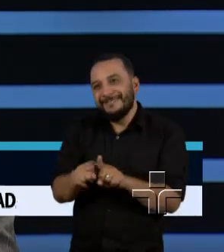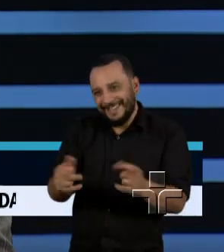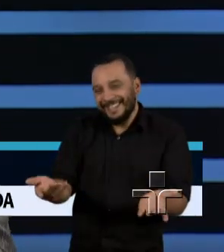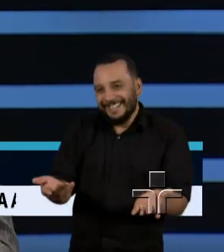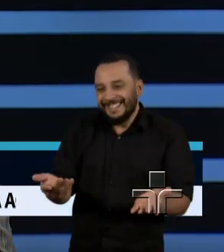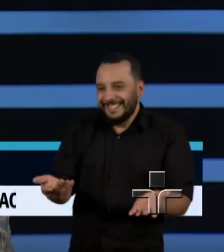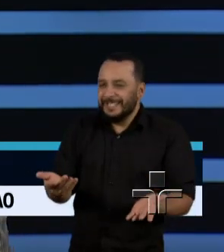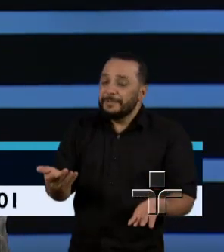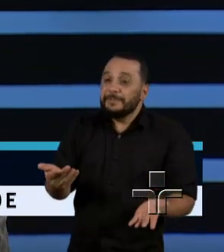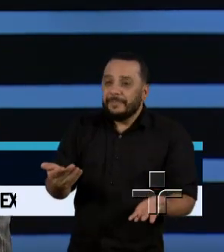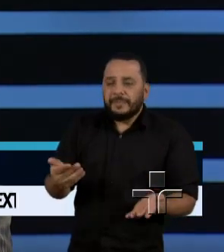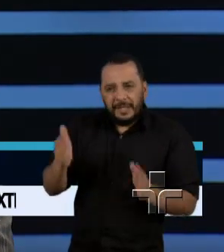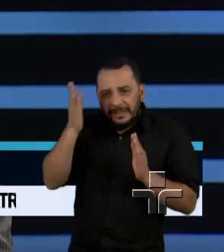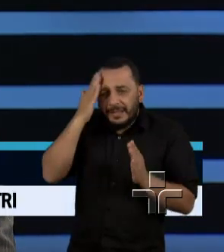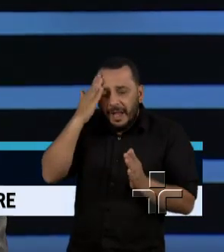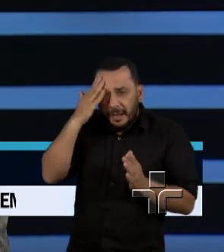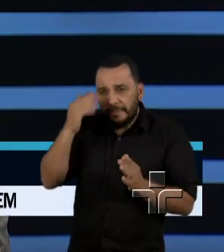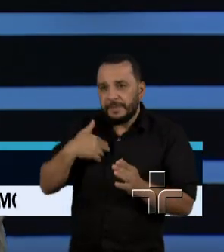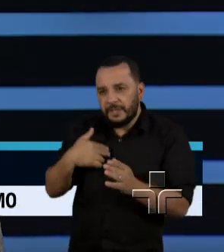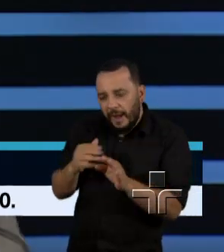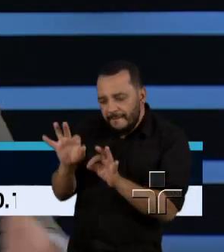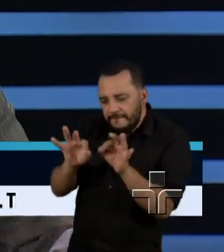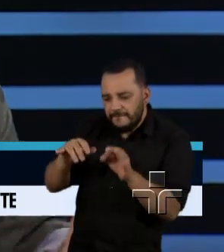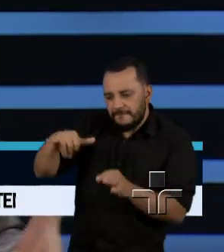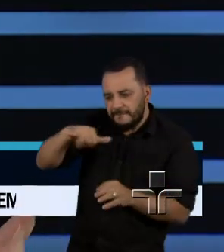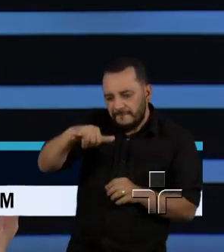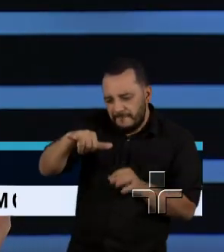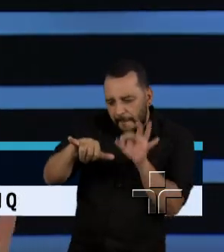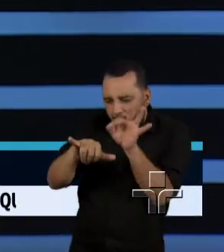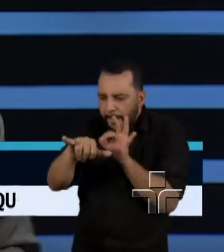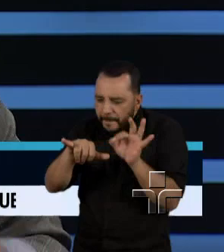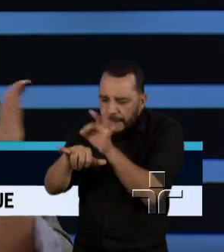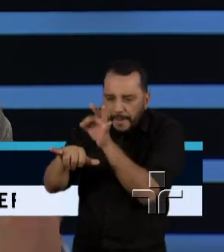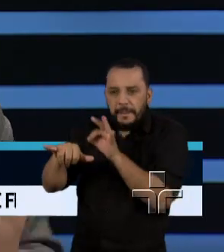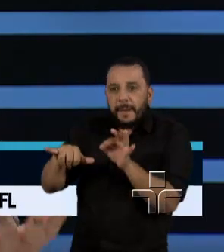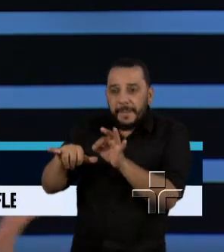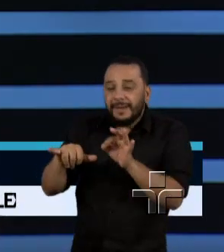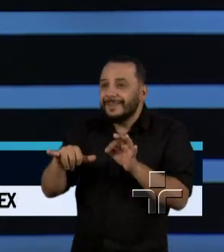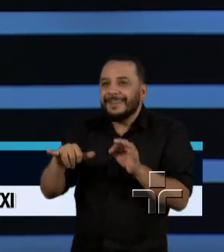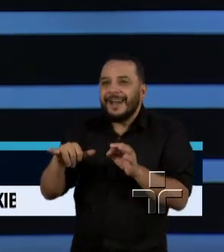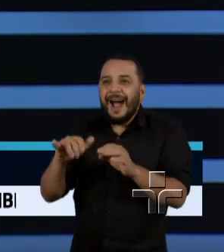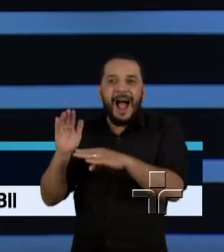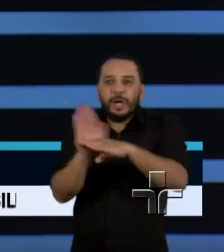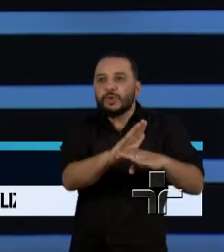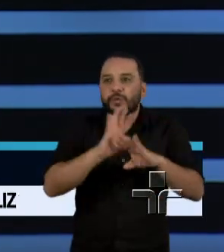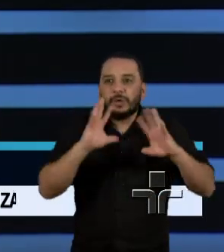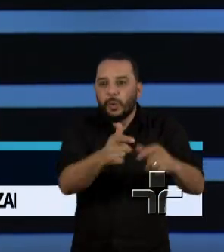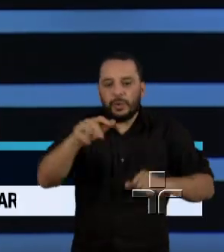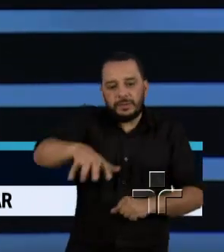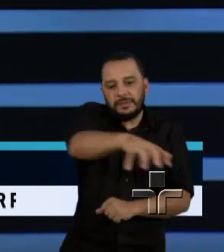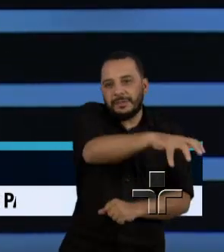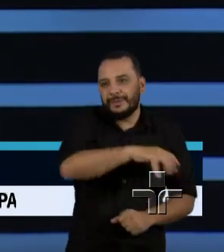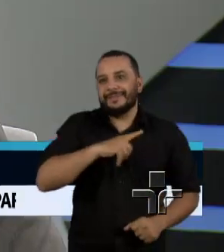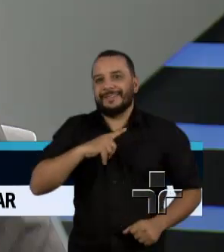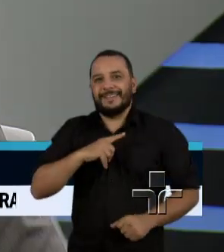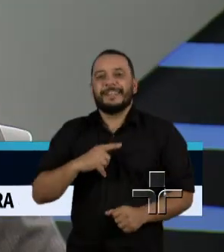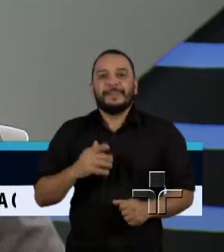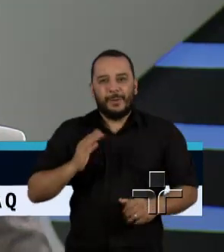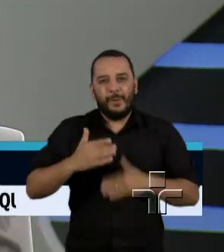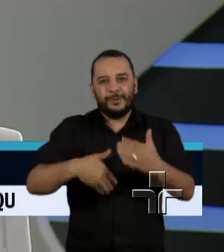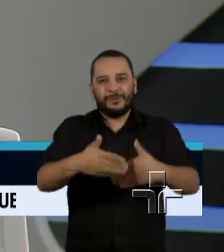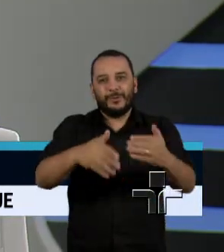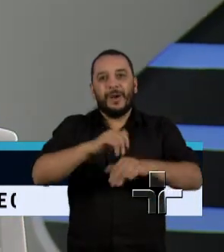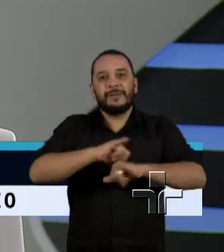na estrutura da produção do veículo, mas de todos os setores, acaba afetando todos os setores. Tá certo. Vamos seguir aqui com